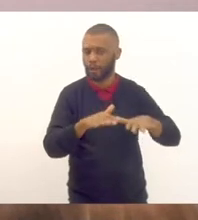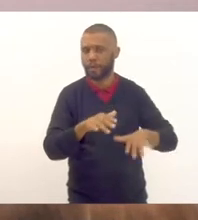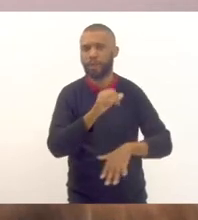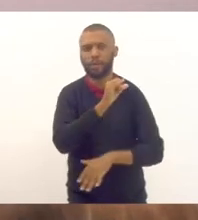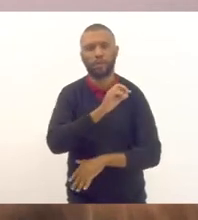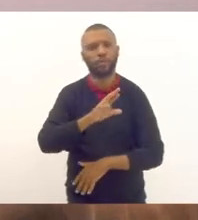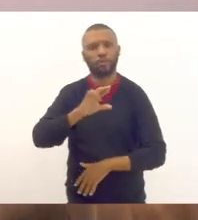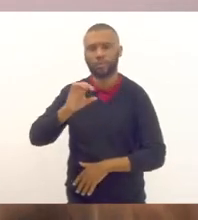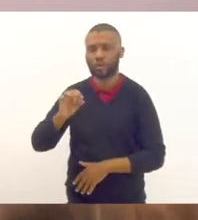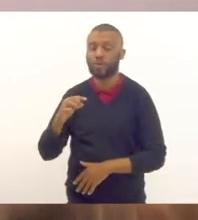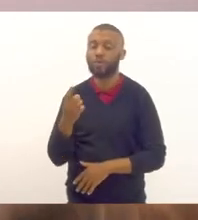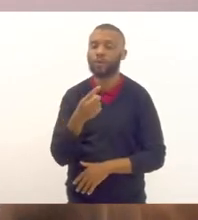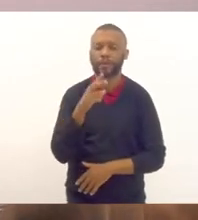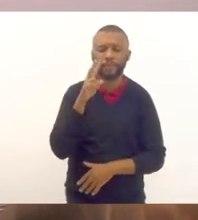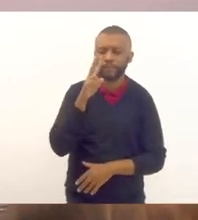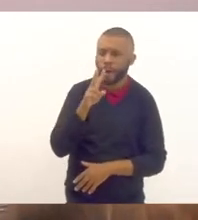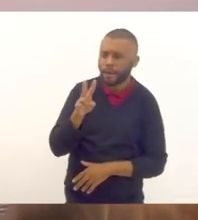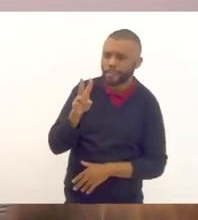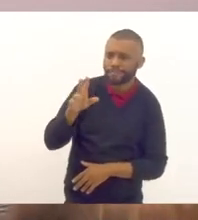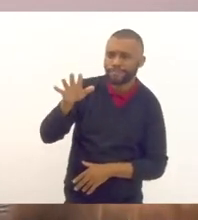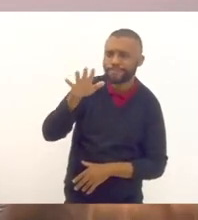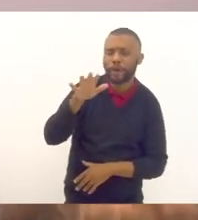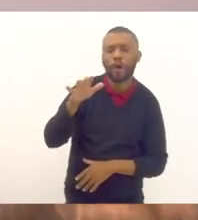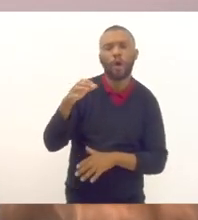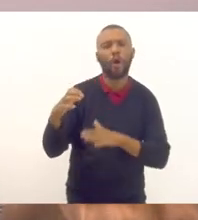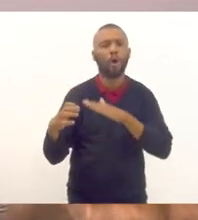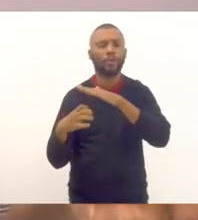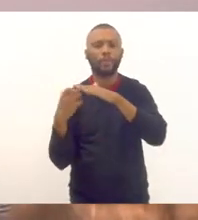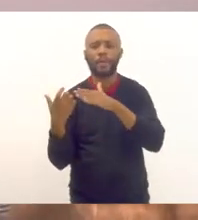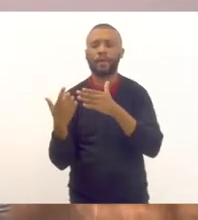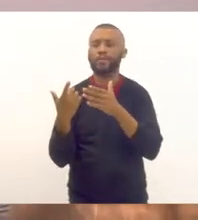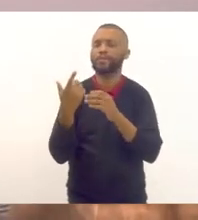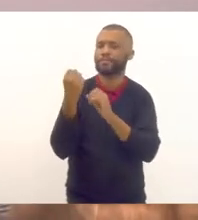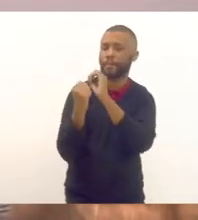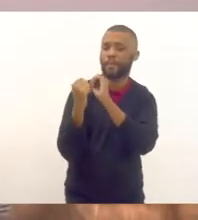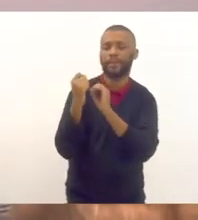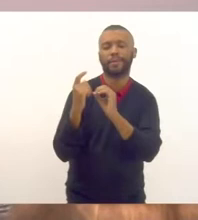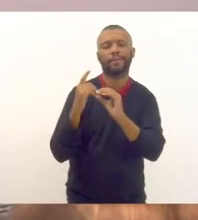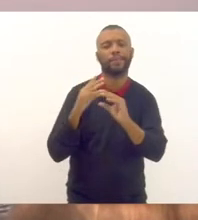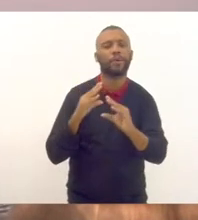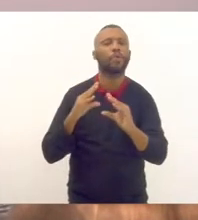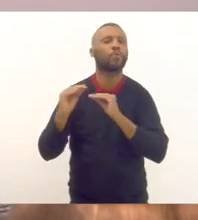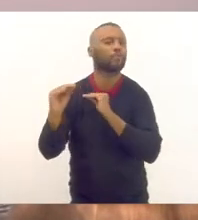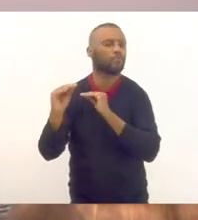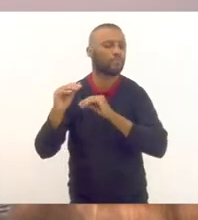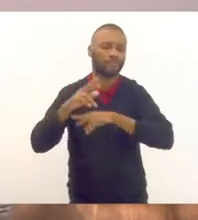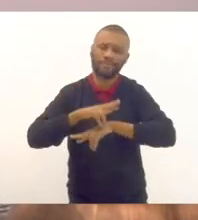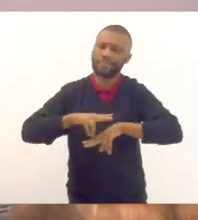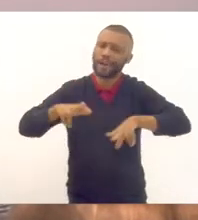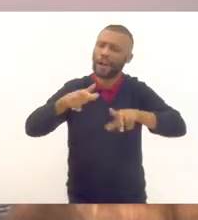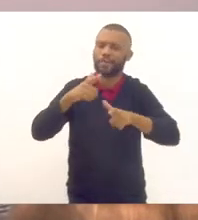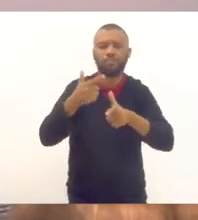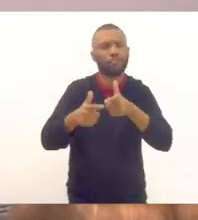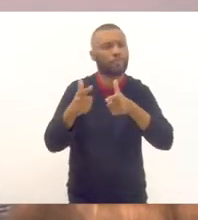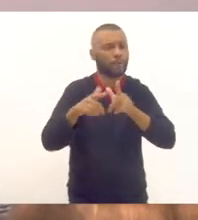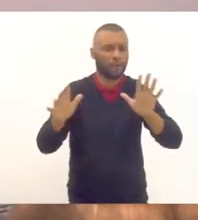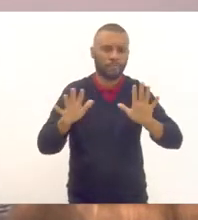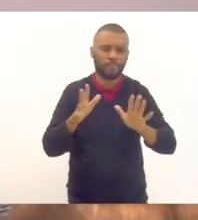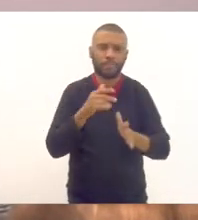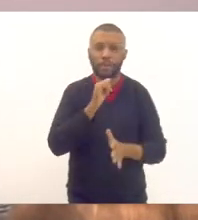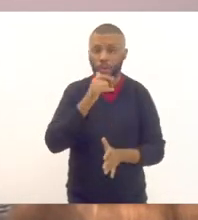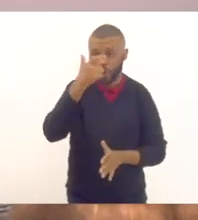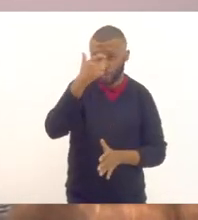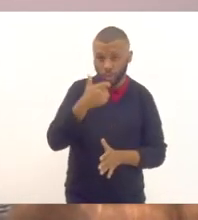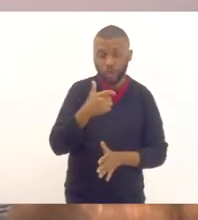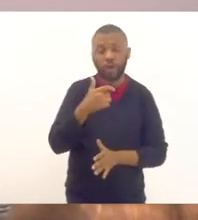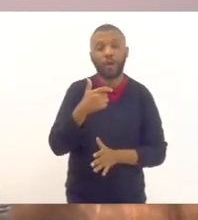a gente tem visto os empregos e as empresas se evadirem daqui por diversas questões, né? Eu sempre brinco que, assim, eu sou carioca, mas